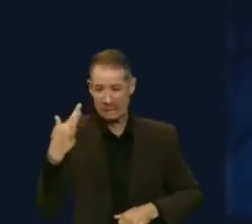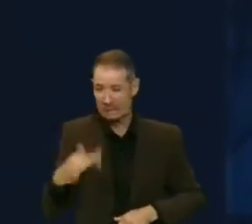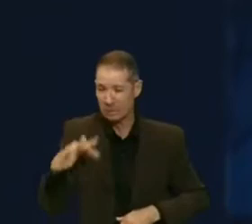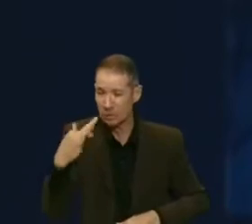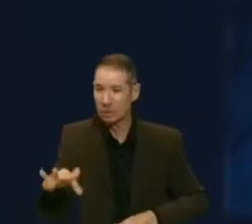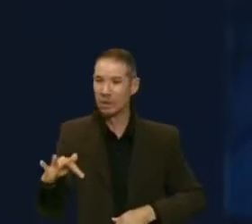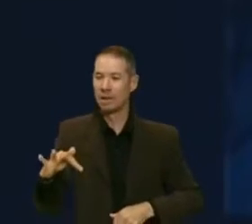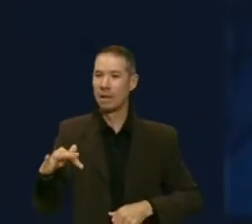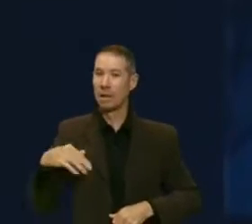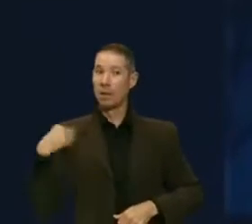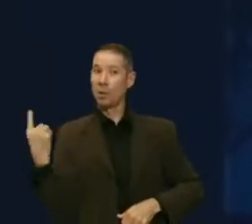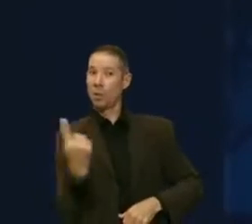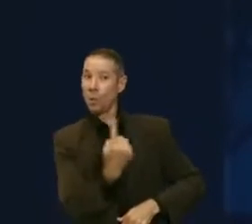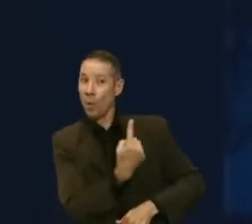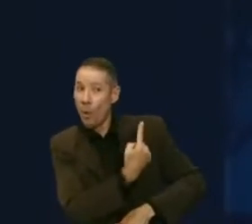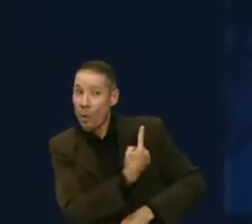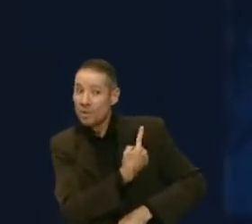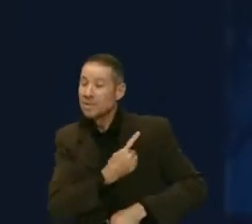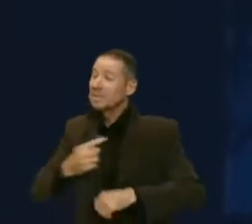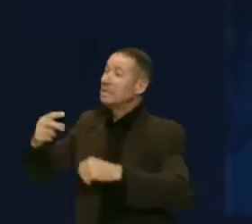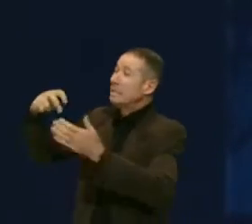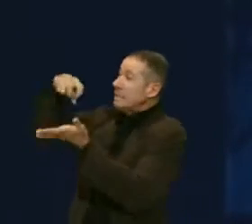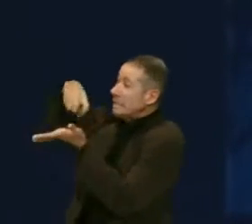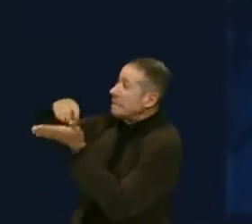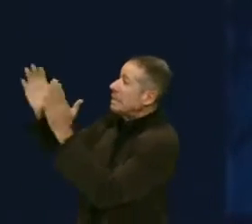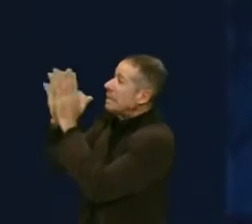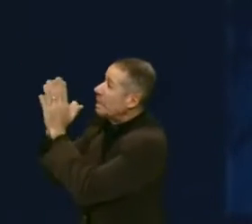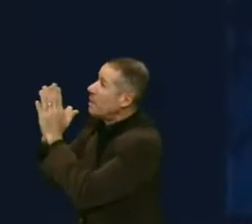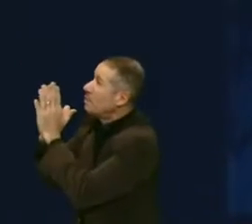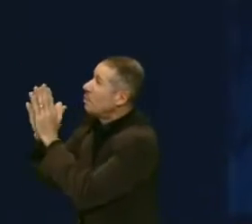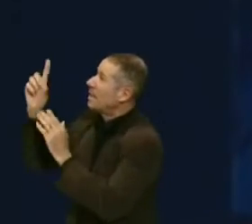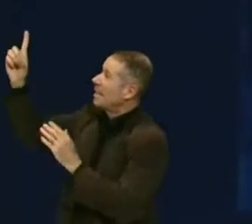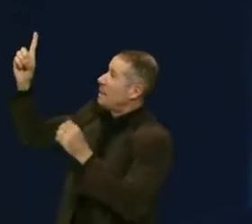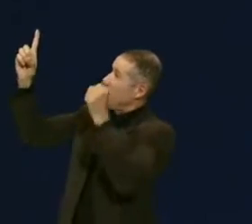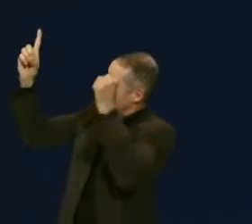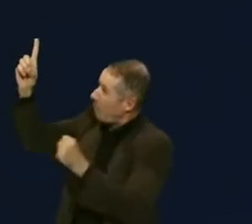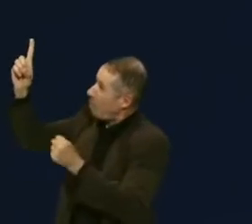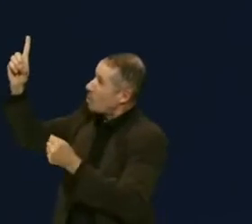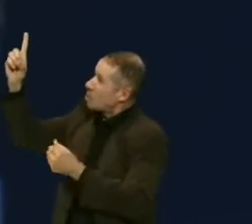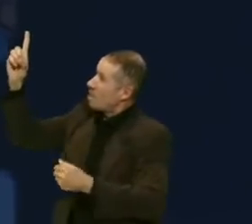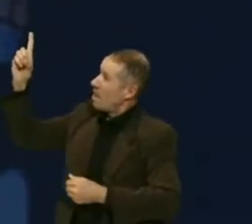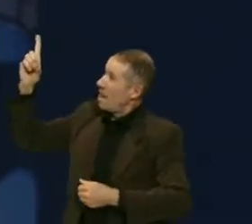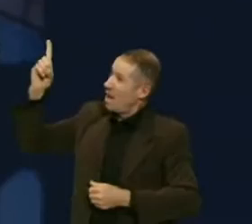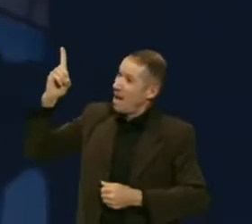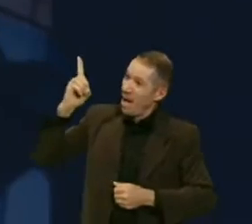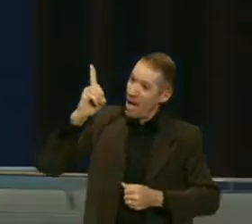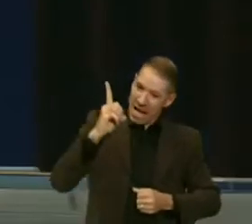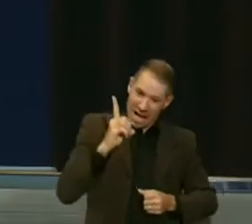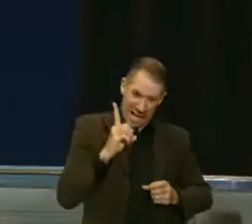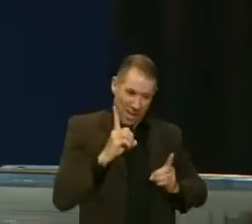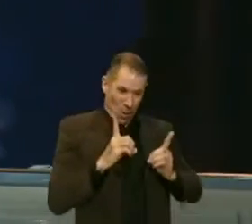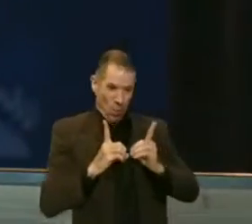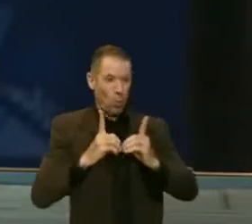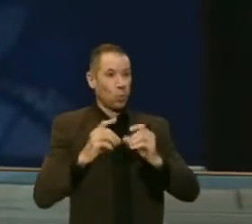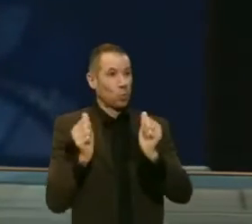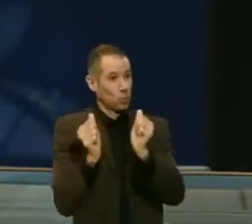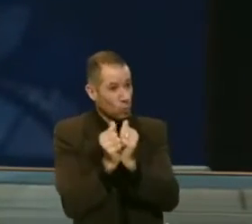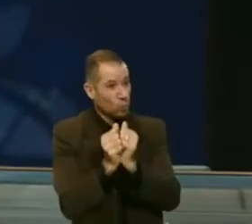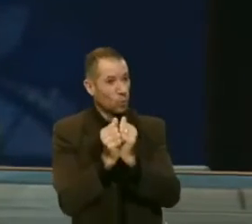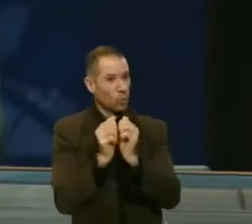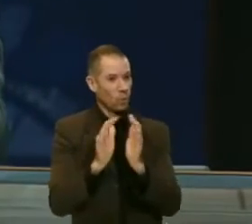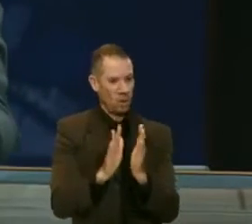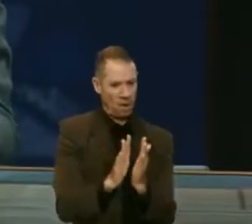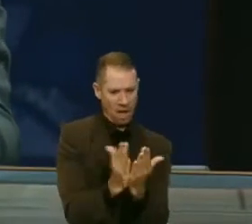clamamos, Ele pode nos visitar. E sabe, o que a Bíblia